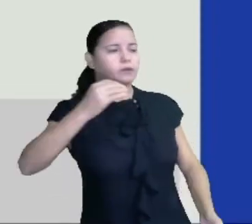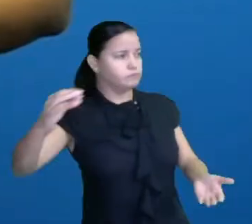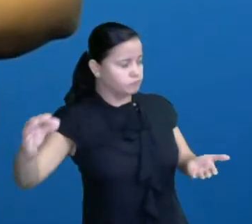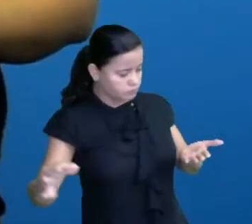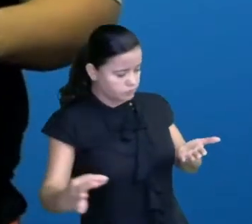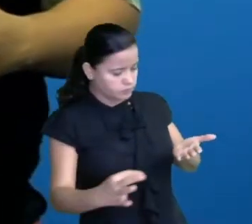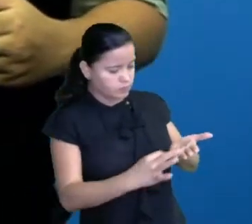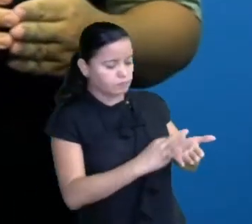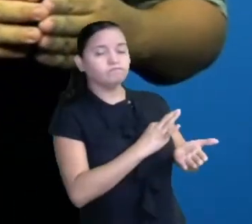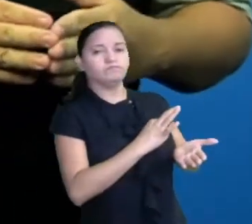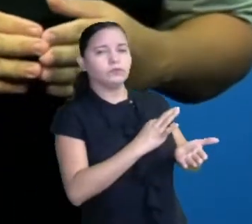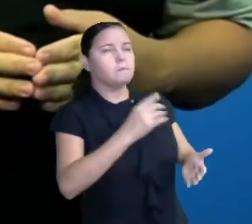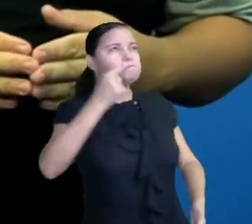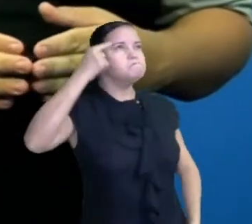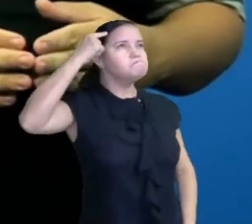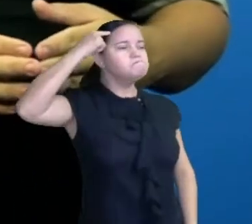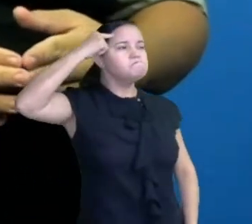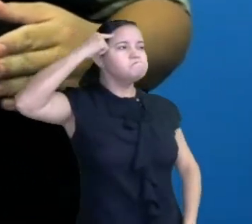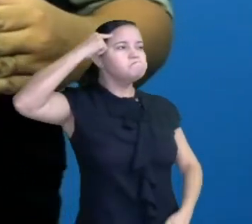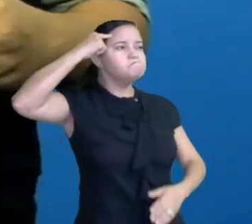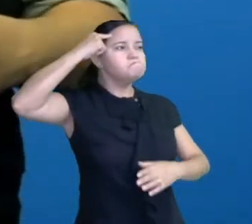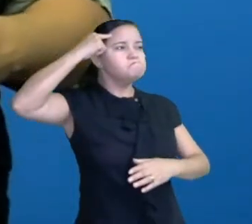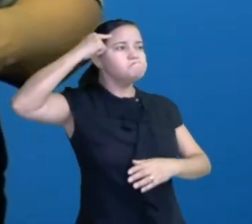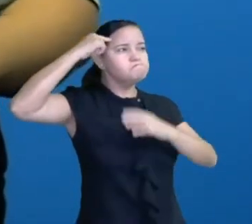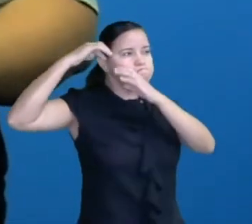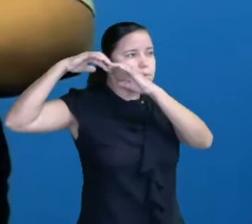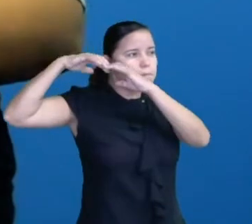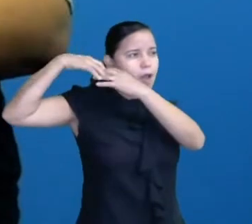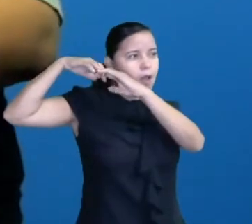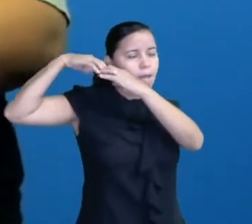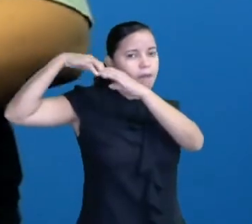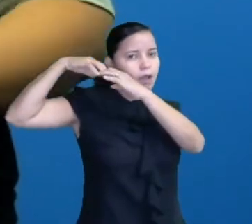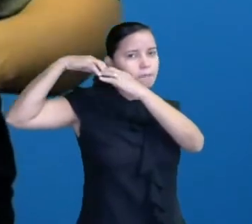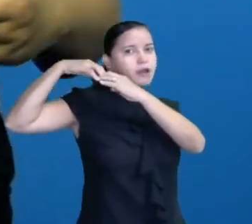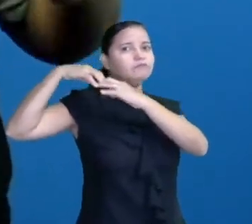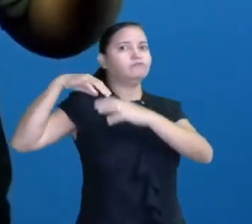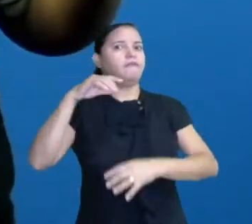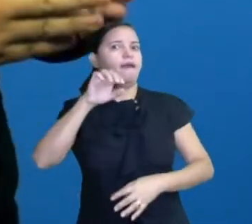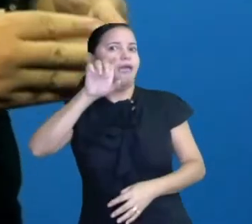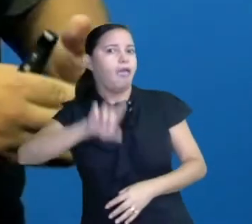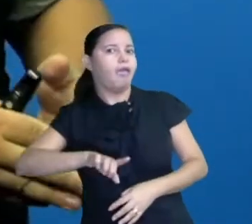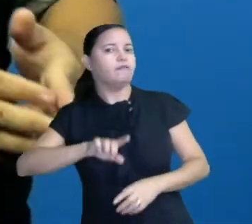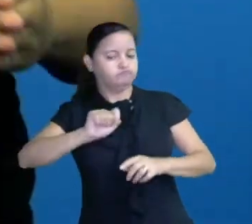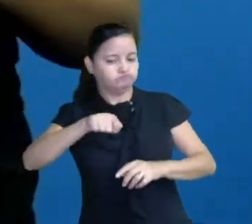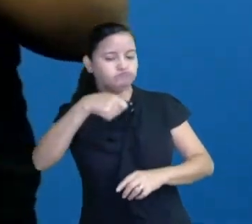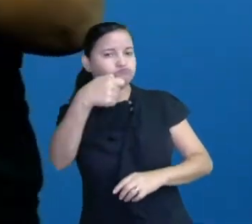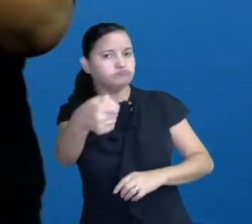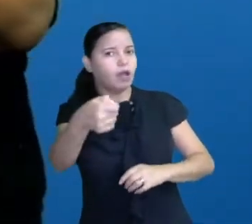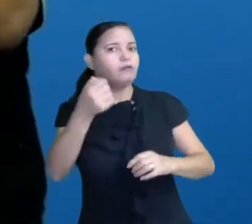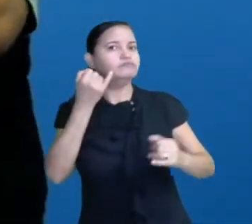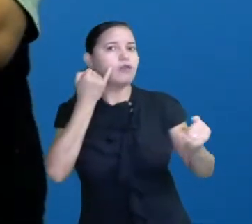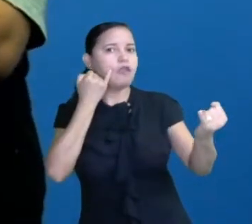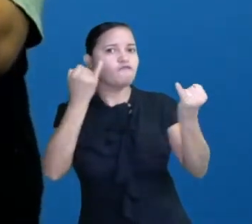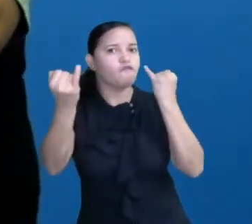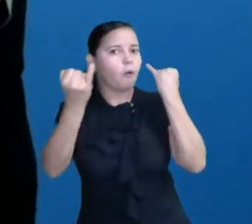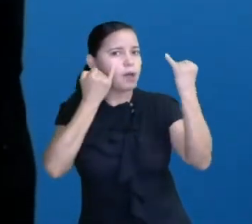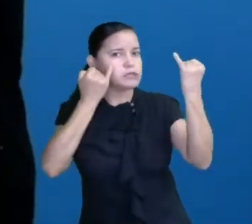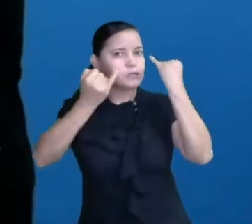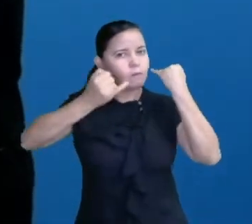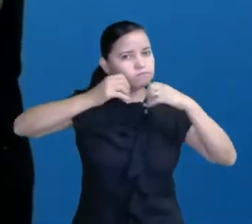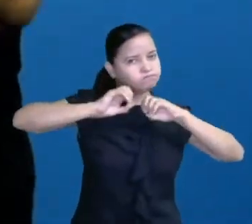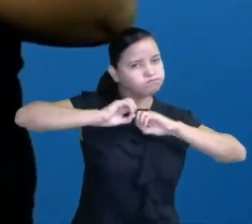cabeça, ela é chamada de informação. Esse é o produto que irá passar pela